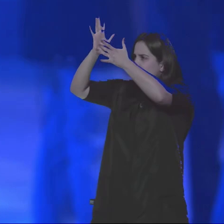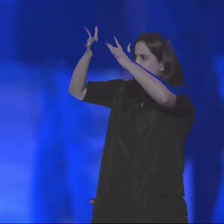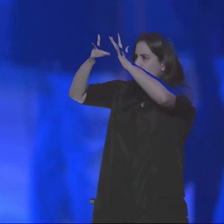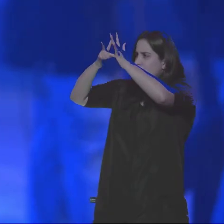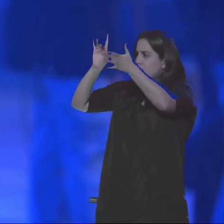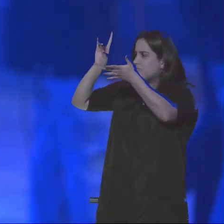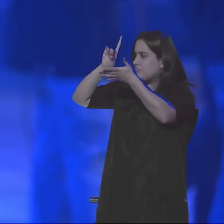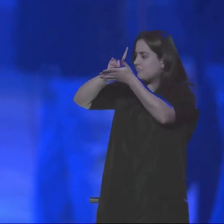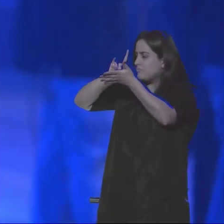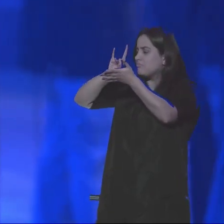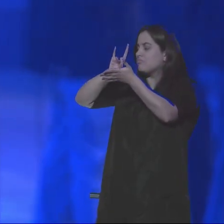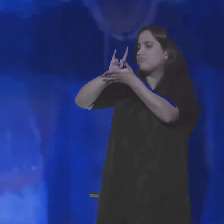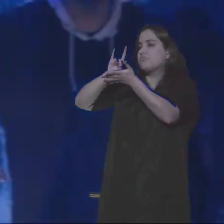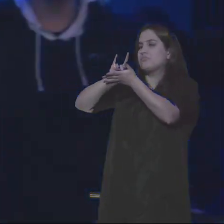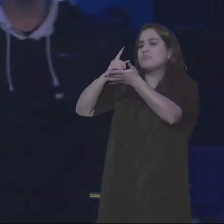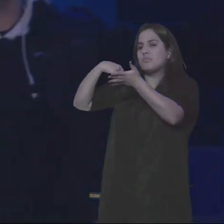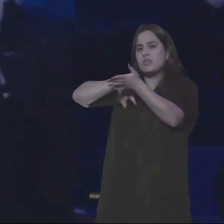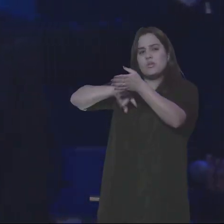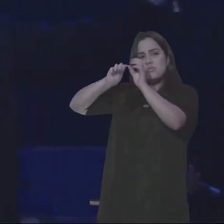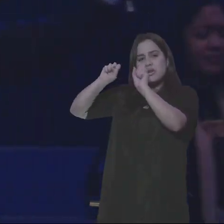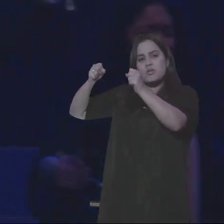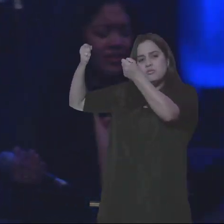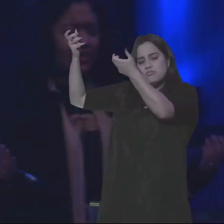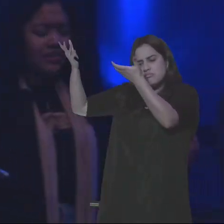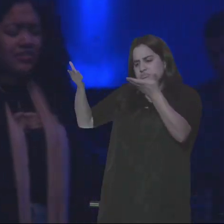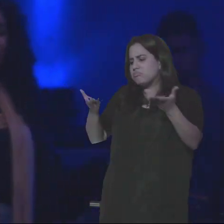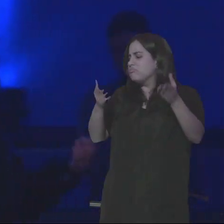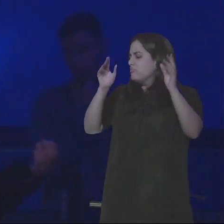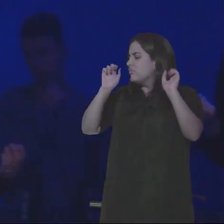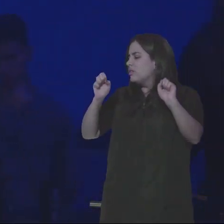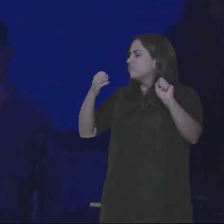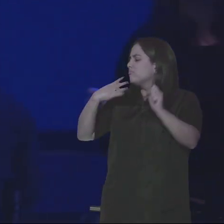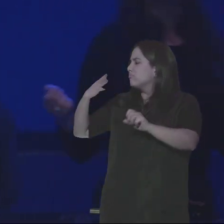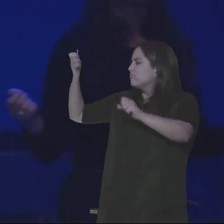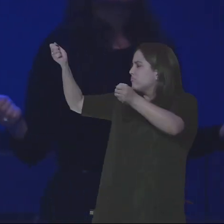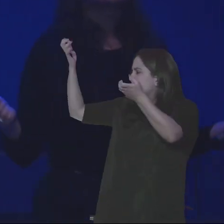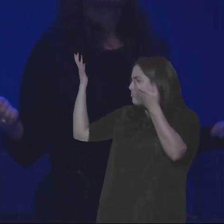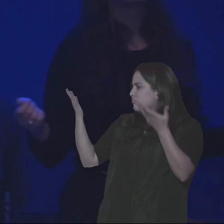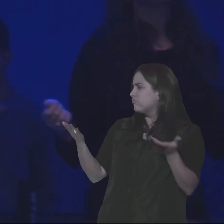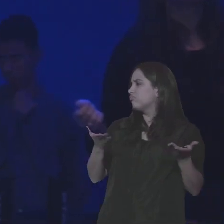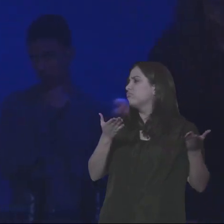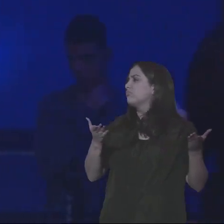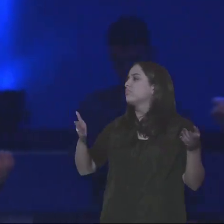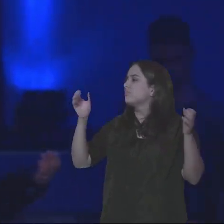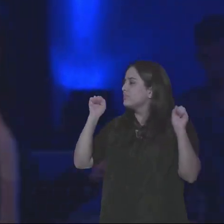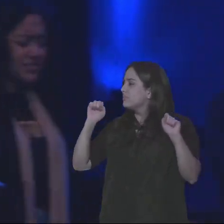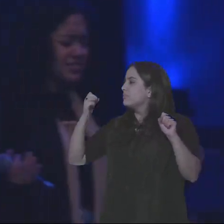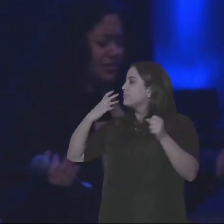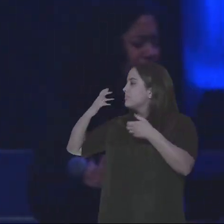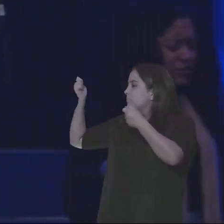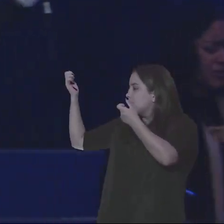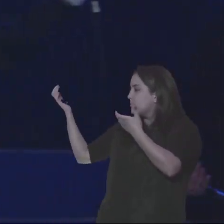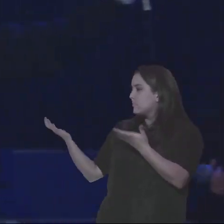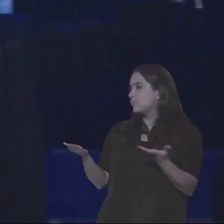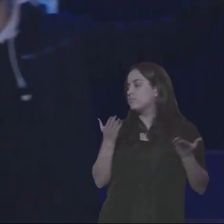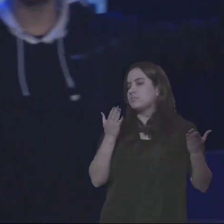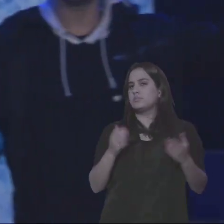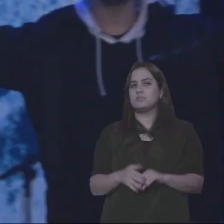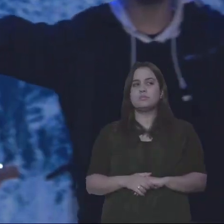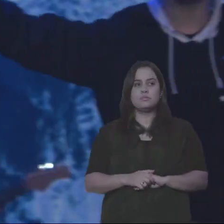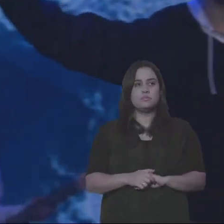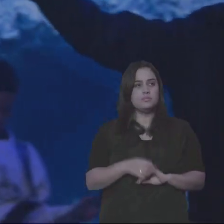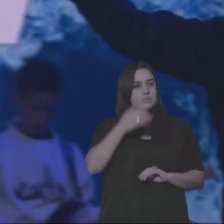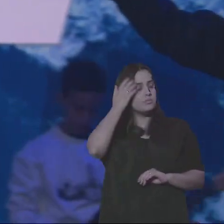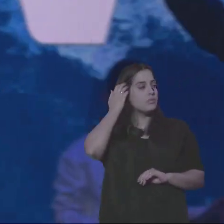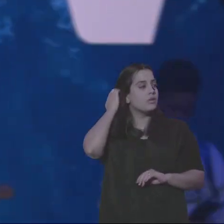Seja bem-vindo no nosso meio. Seja bem-vindo no nosso meio. Seja bem-vindo aqui, Jesus.